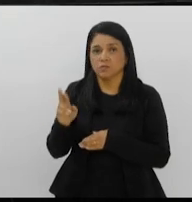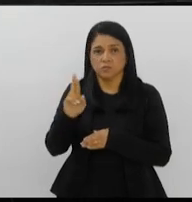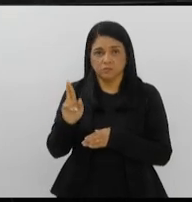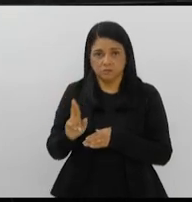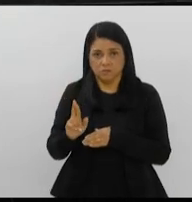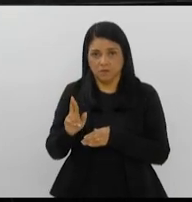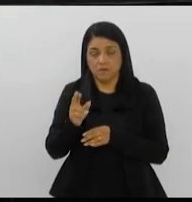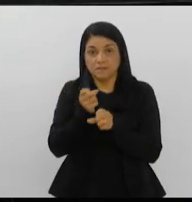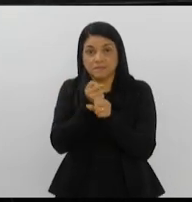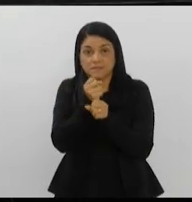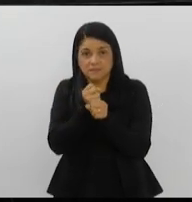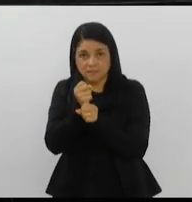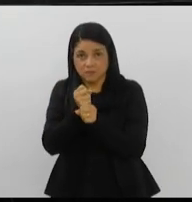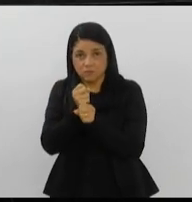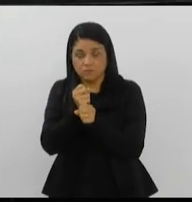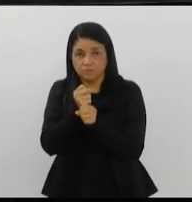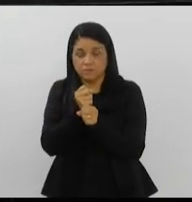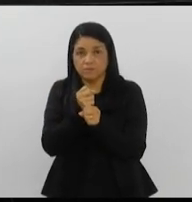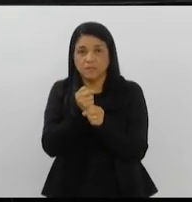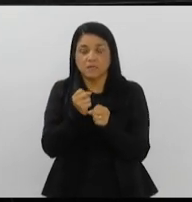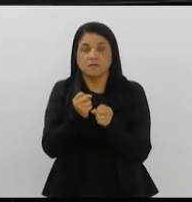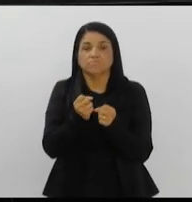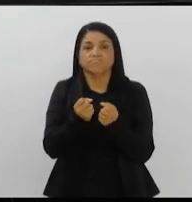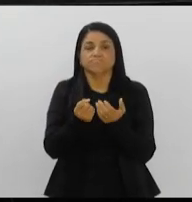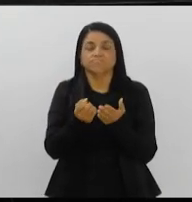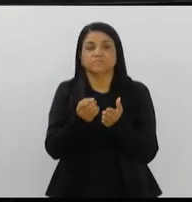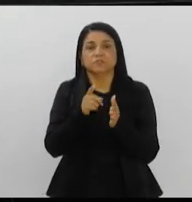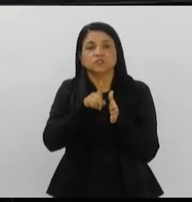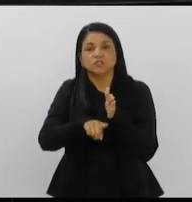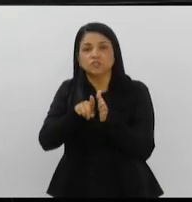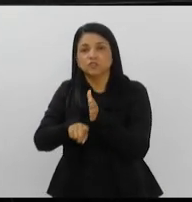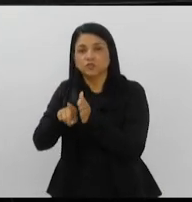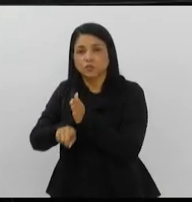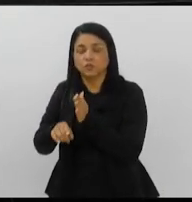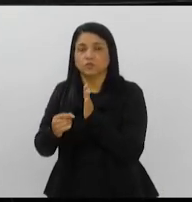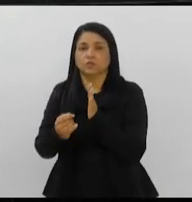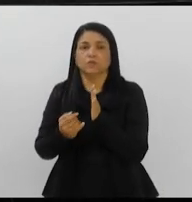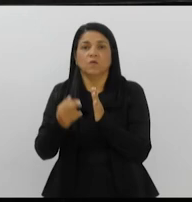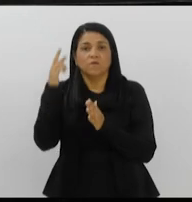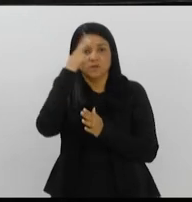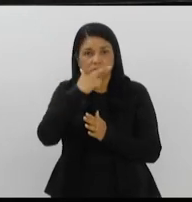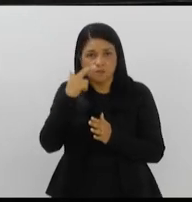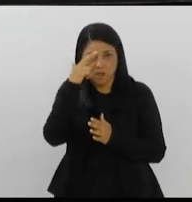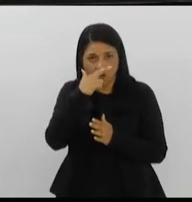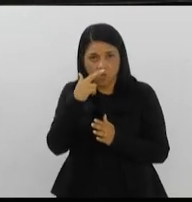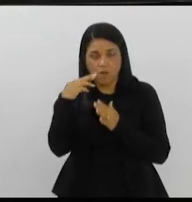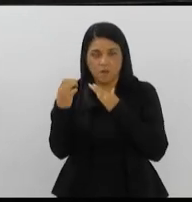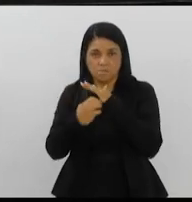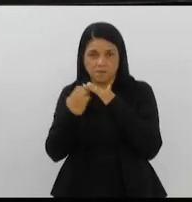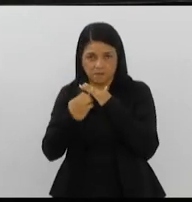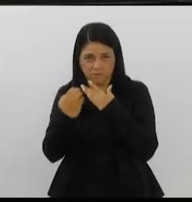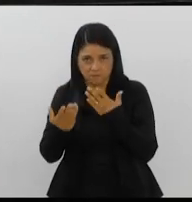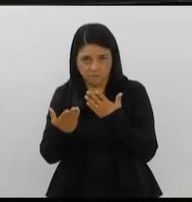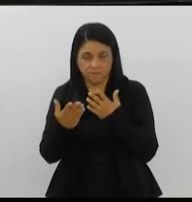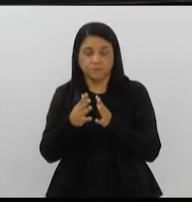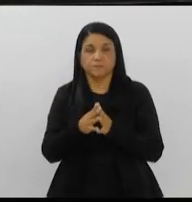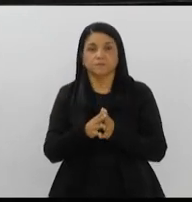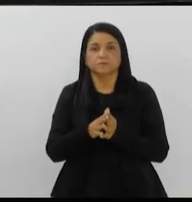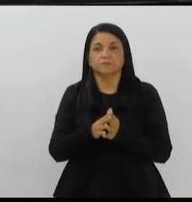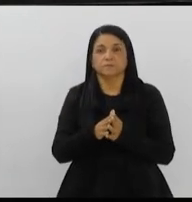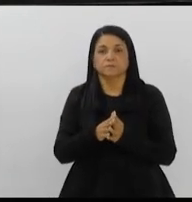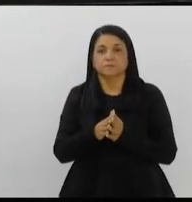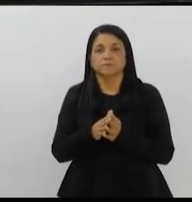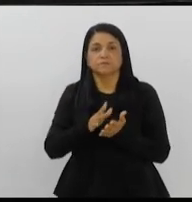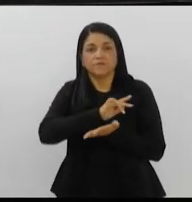de incentivo fiscal. E, coincidentemente ou não, senhora presidente,